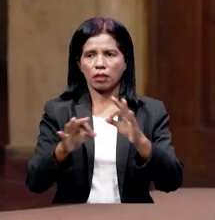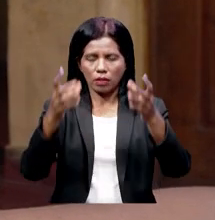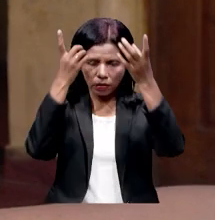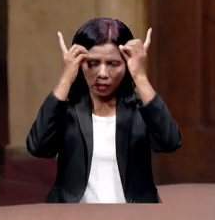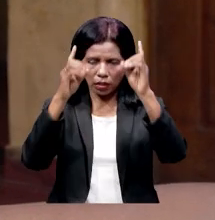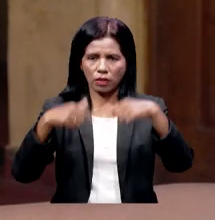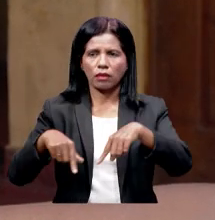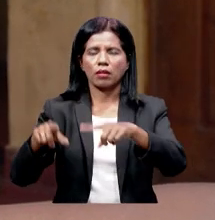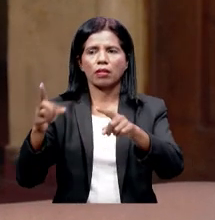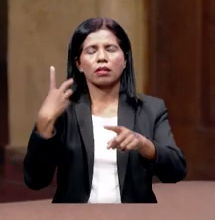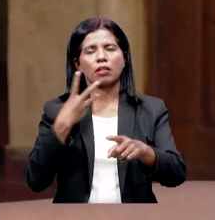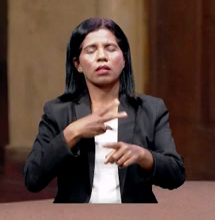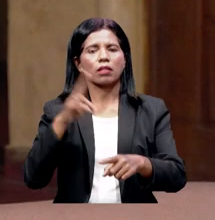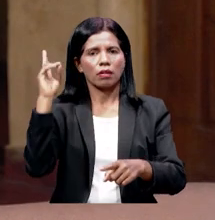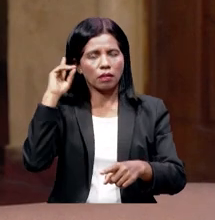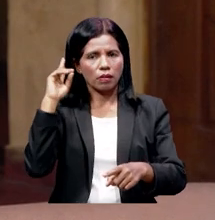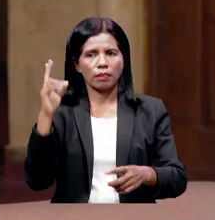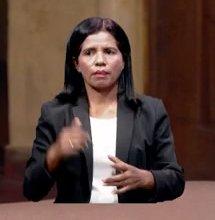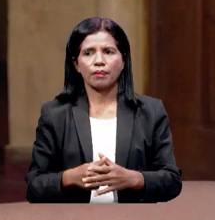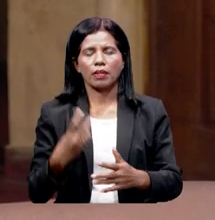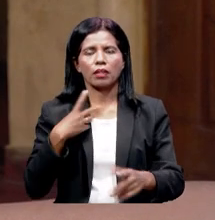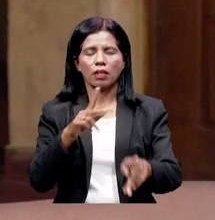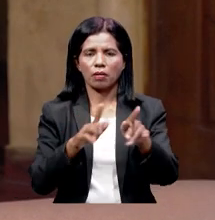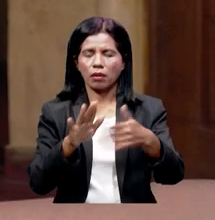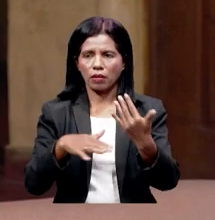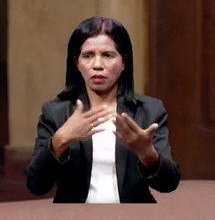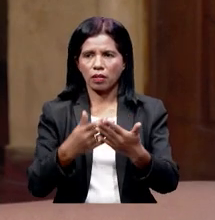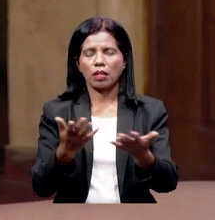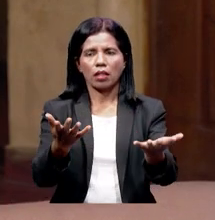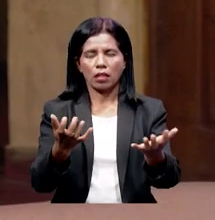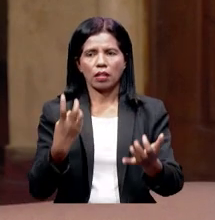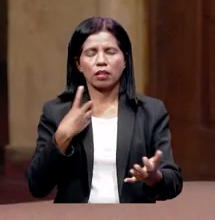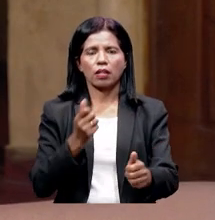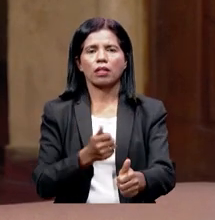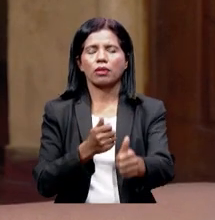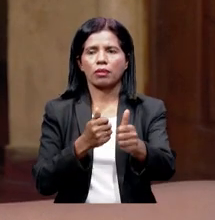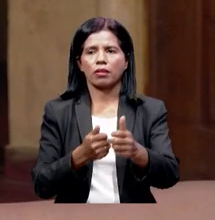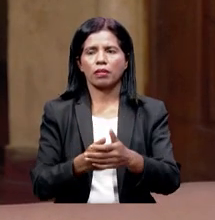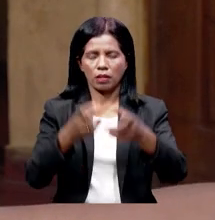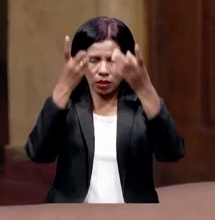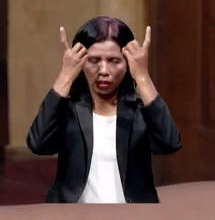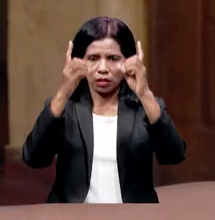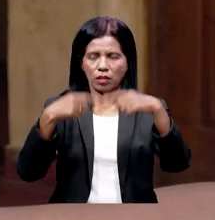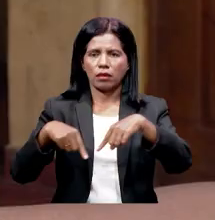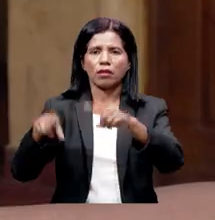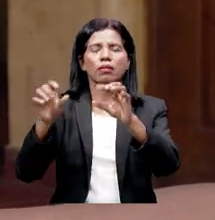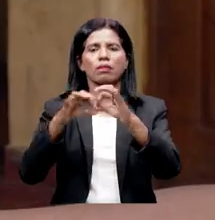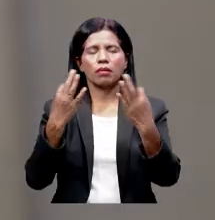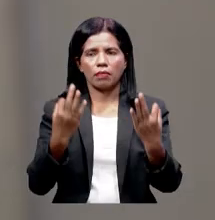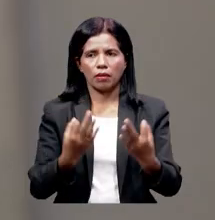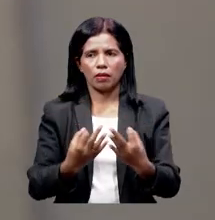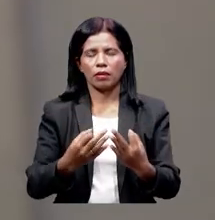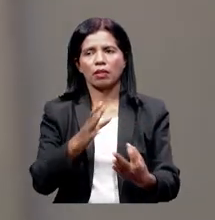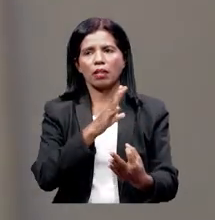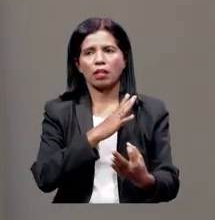fila tama hene itarona ya itane kliente sira sira karakter ita tenha la tuiran tau sira disidia tu fila ba familia ho di hein